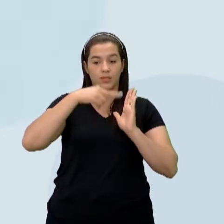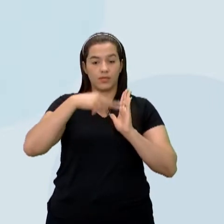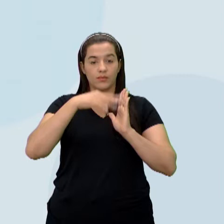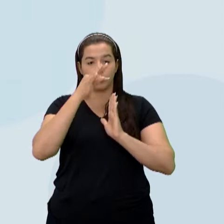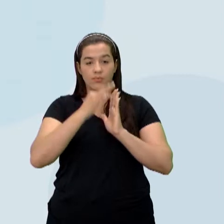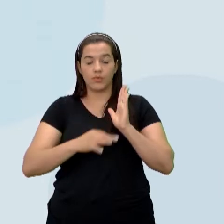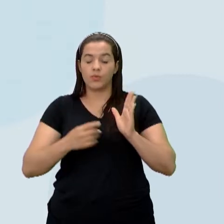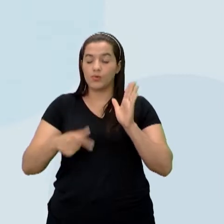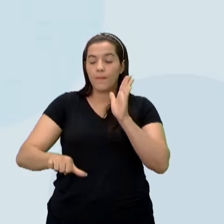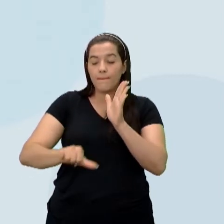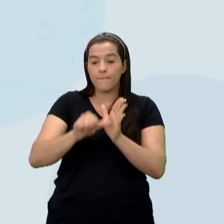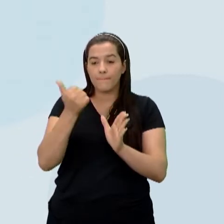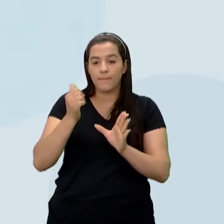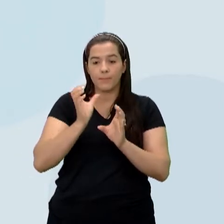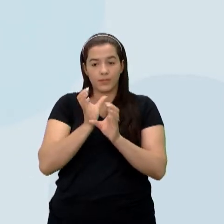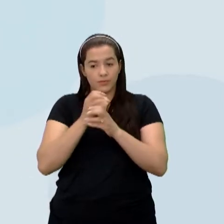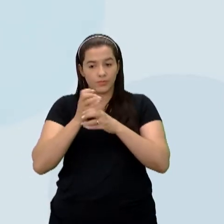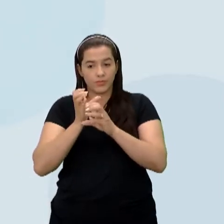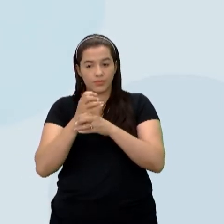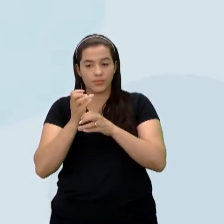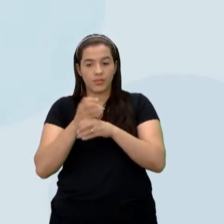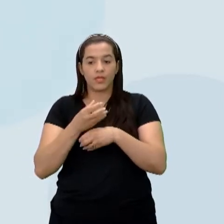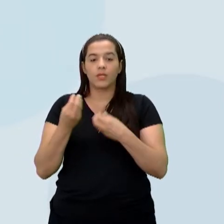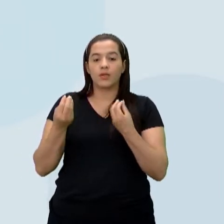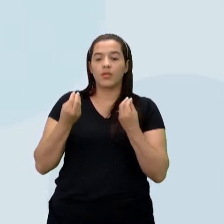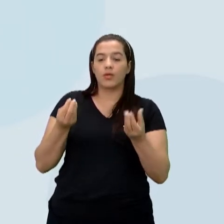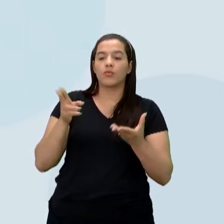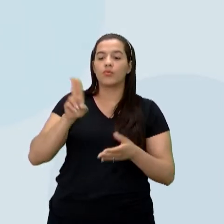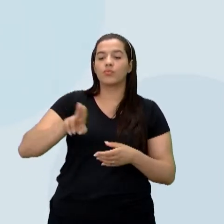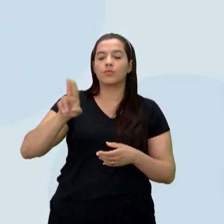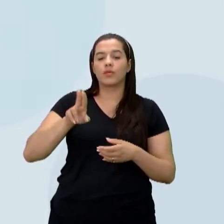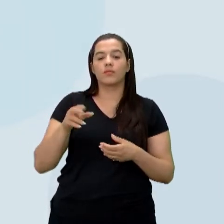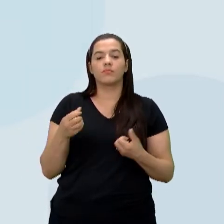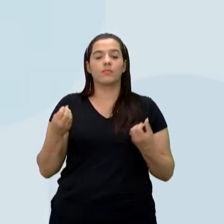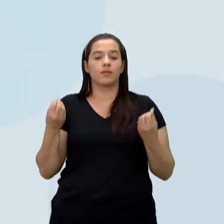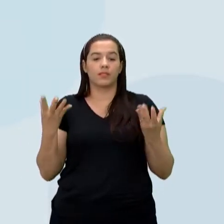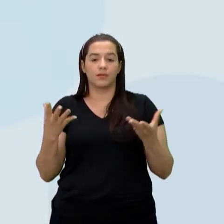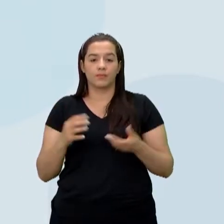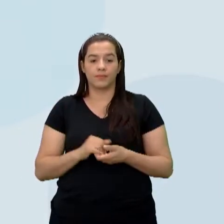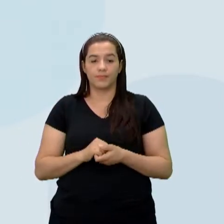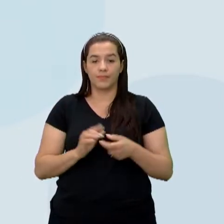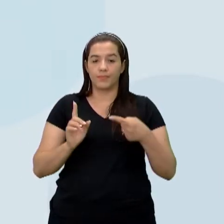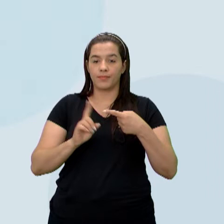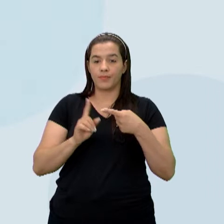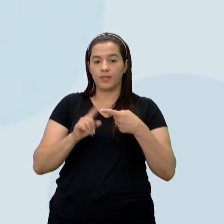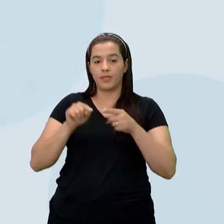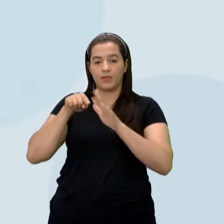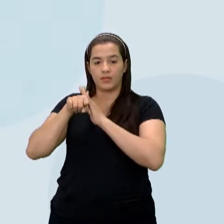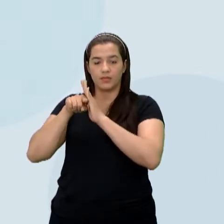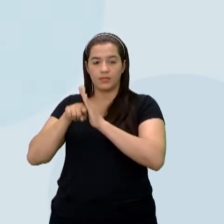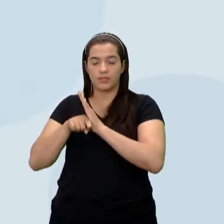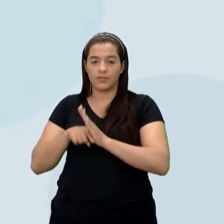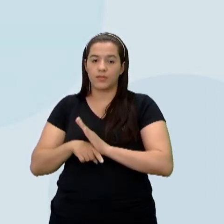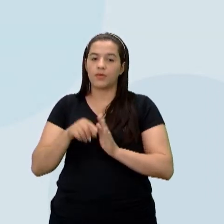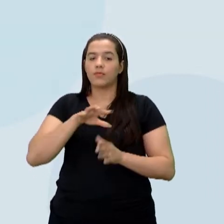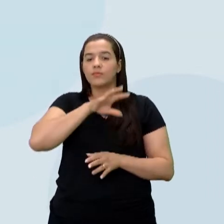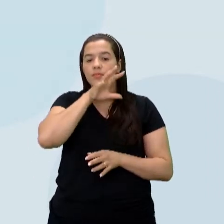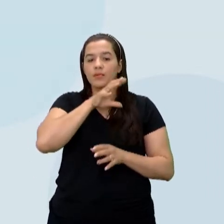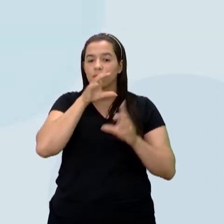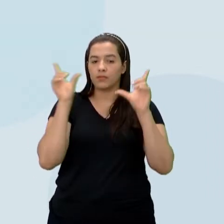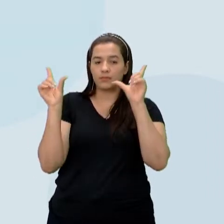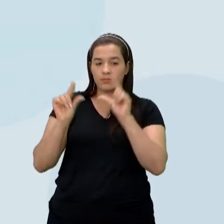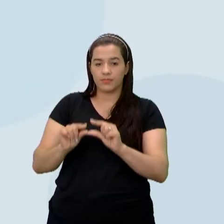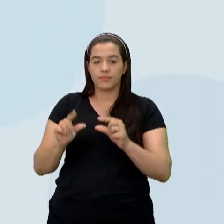primeiros microscópios eram utilizados para examinar os menores animais